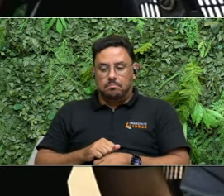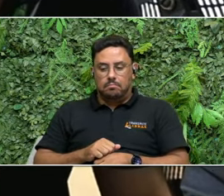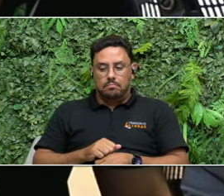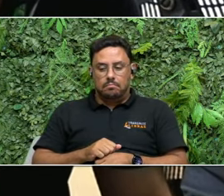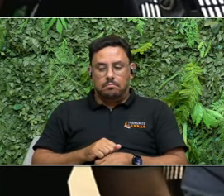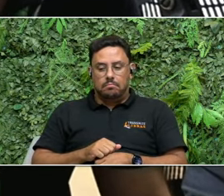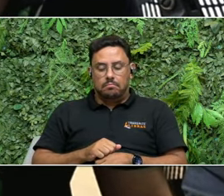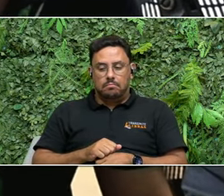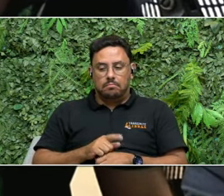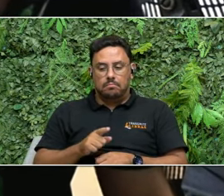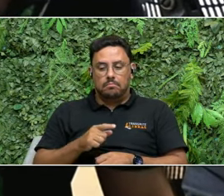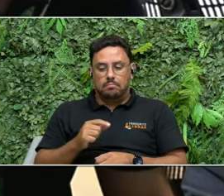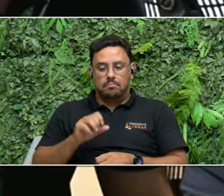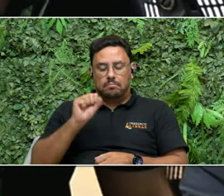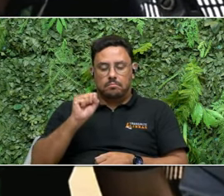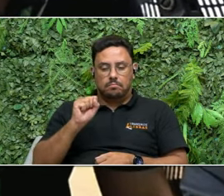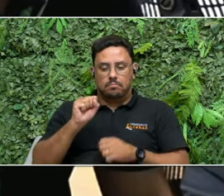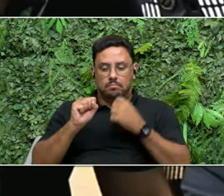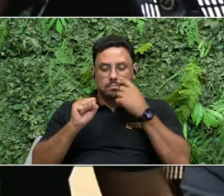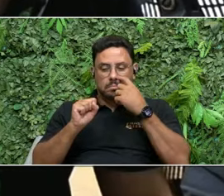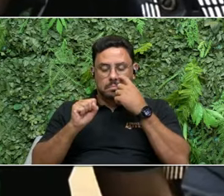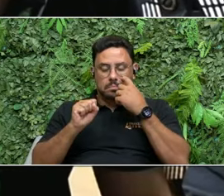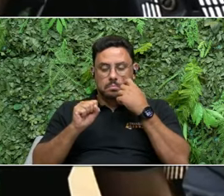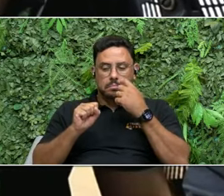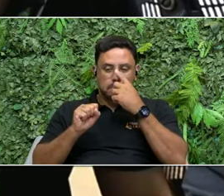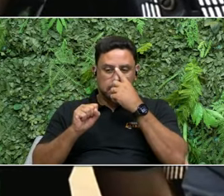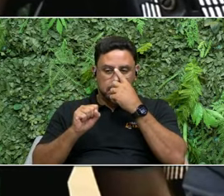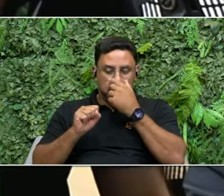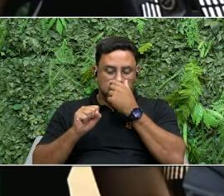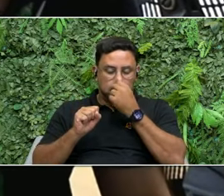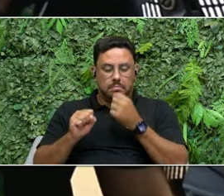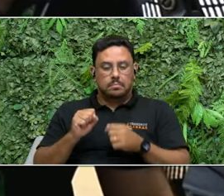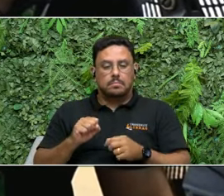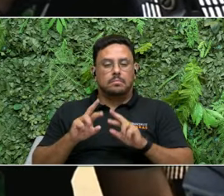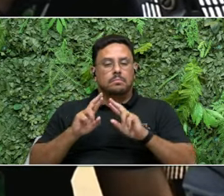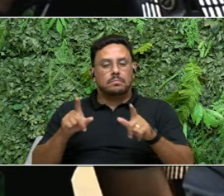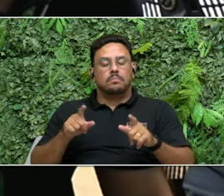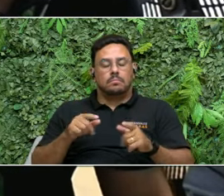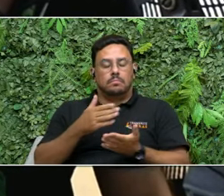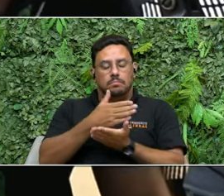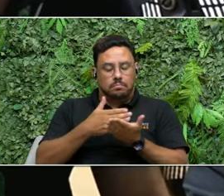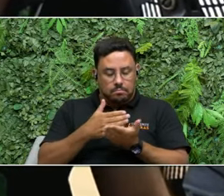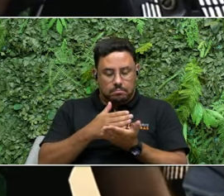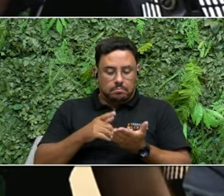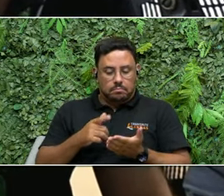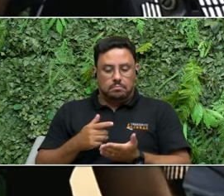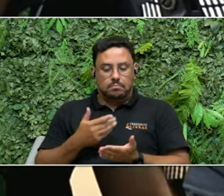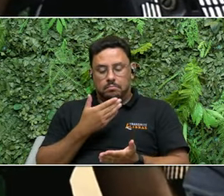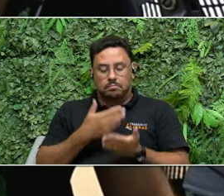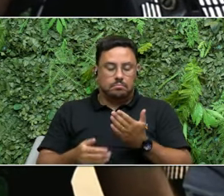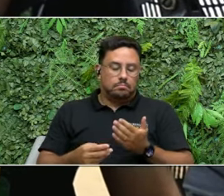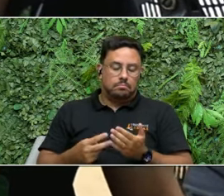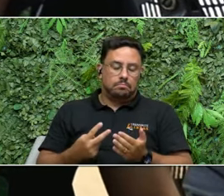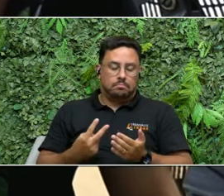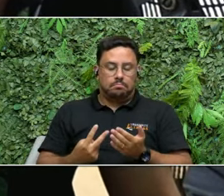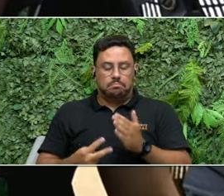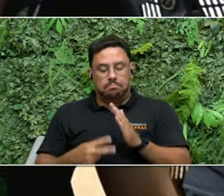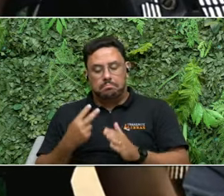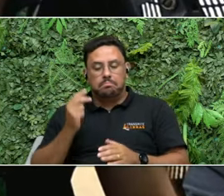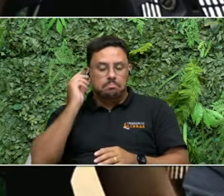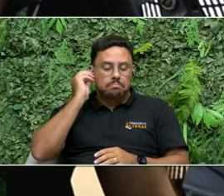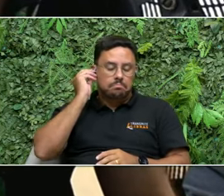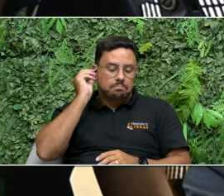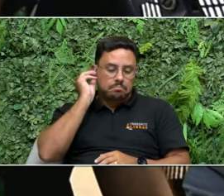Ah esse aí leva oito batalha é é o é o diferente no meio-campo do Atlético não perde uma segunda bola tem uma